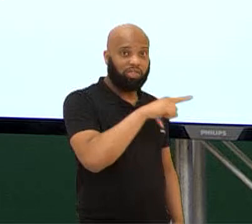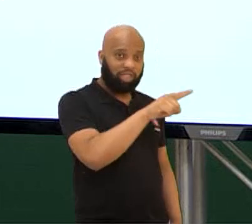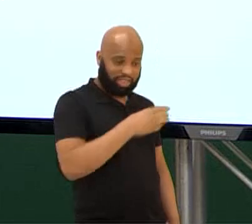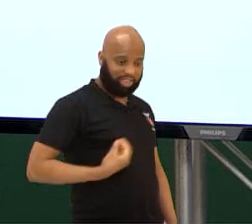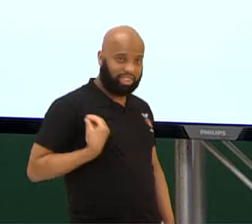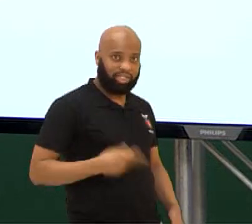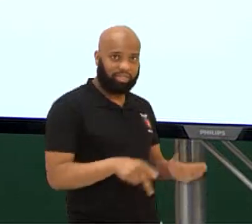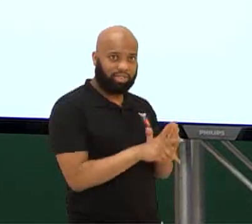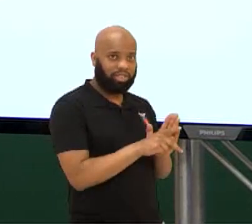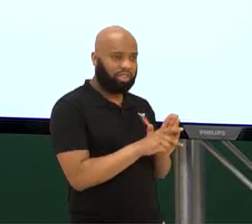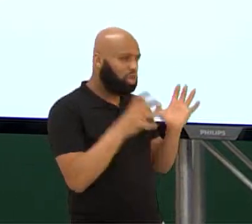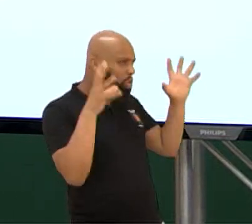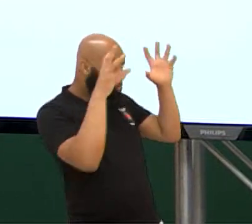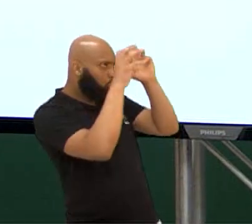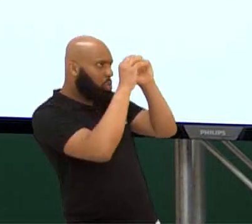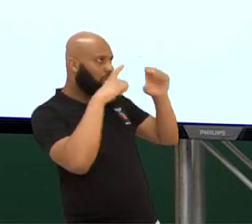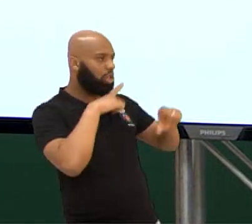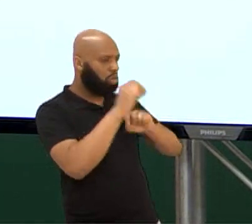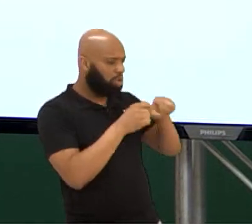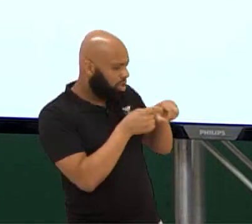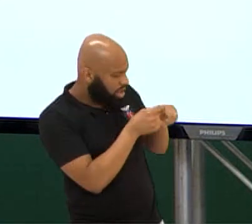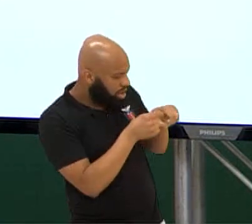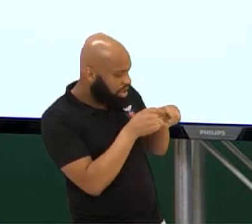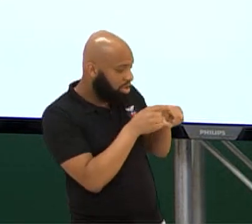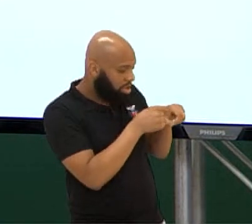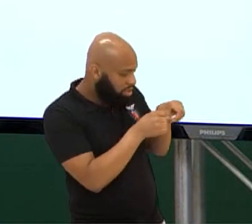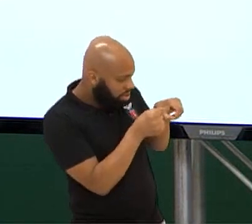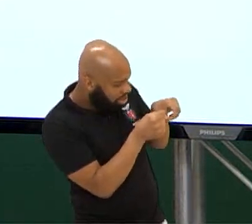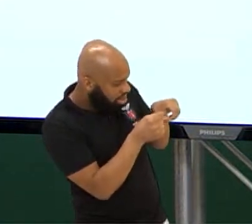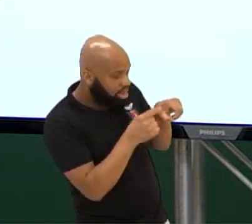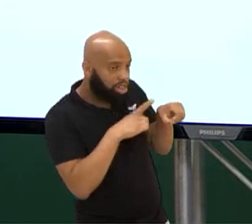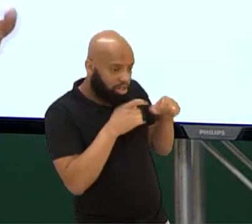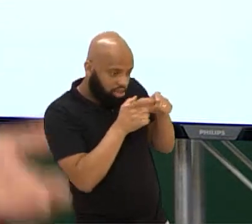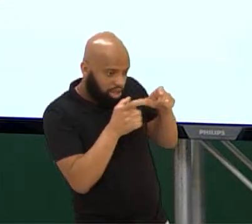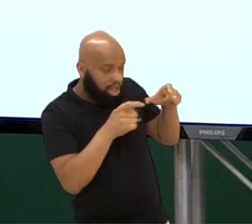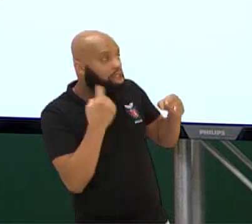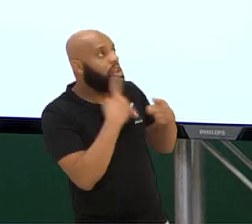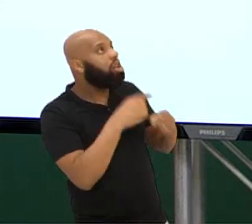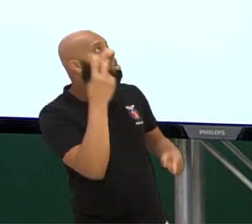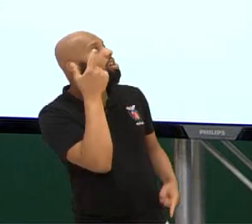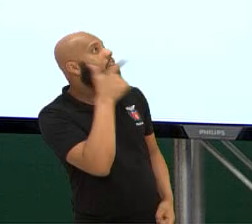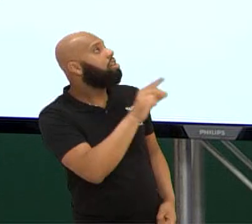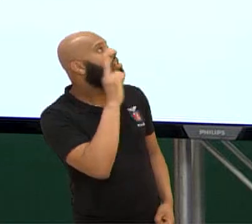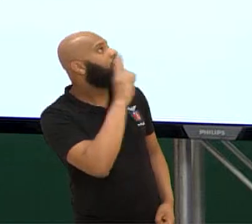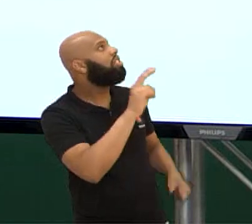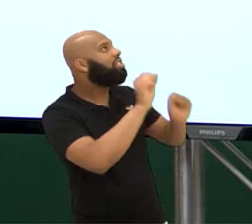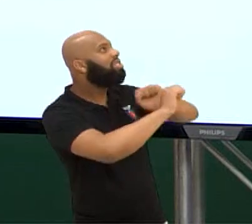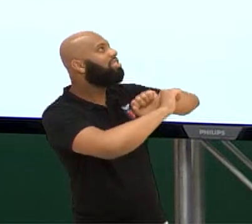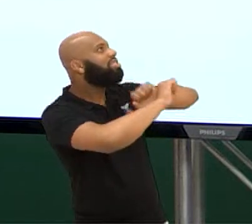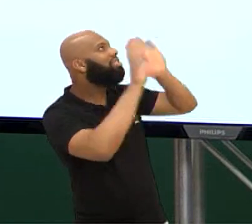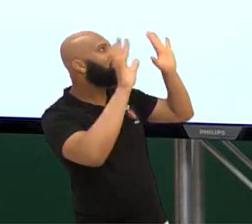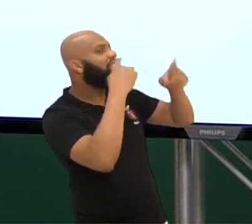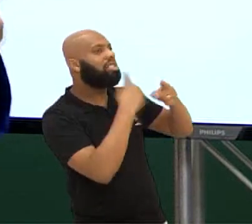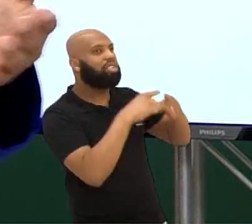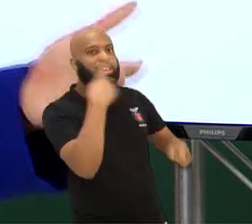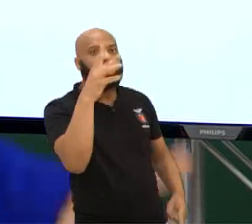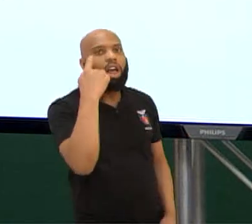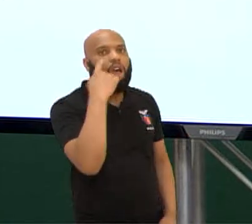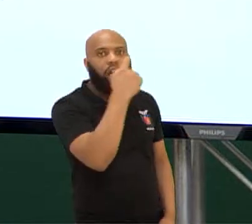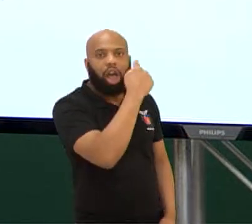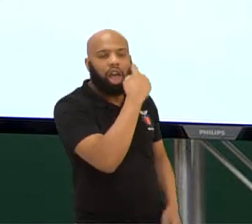sua pupila se dilata. Até para que você consiga observar o céu noturno com uma clareza muito maior de detalhes, então a sua pupila vai